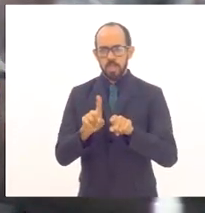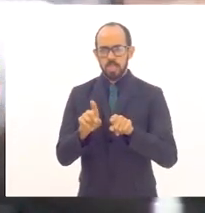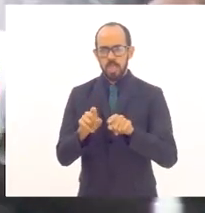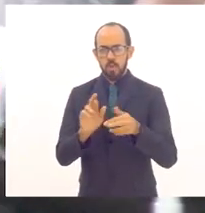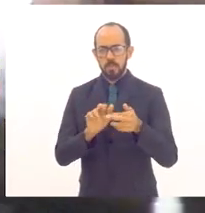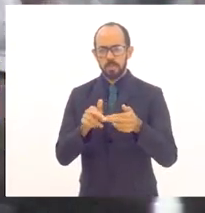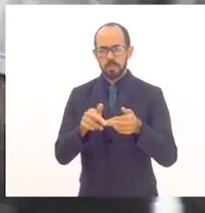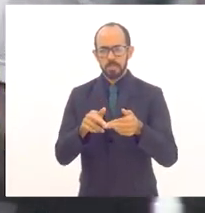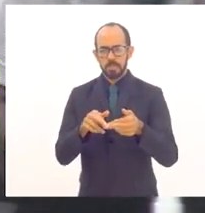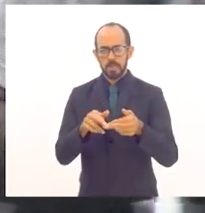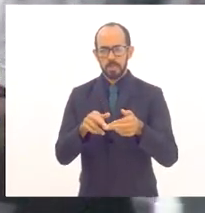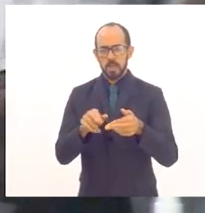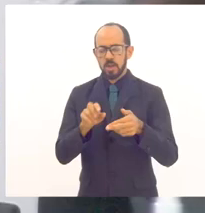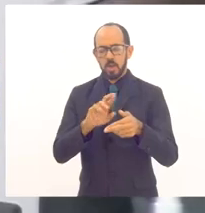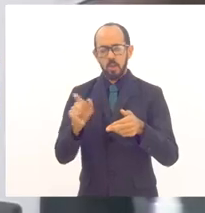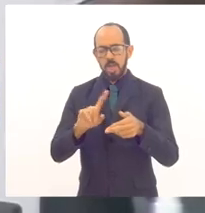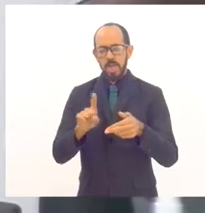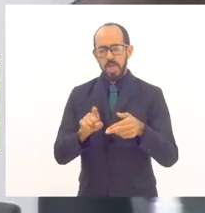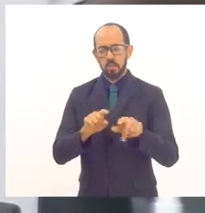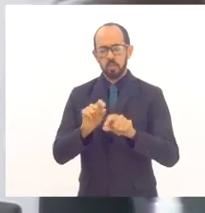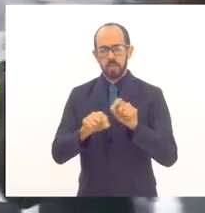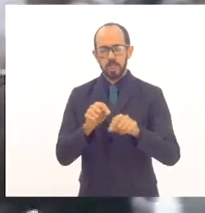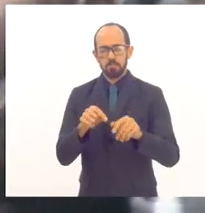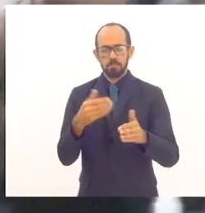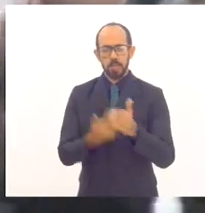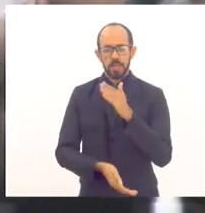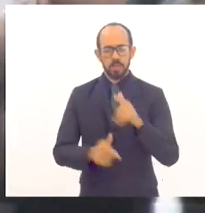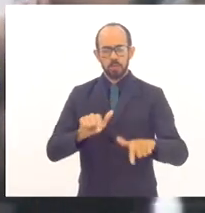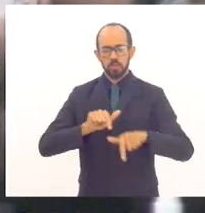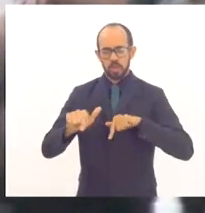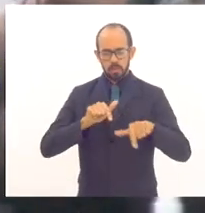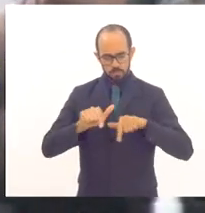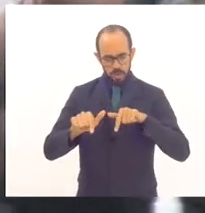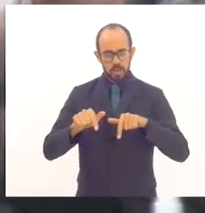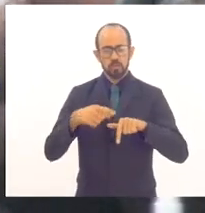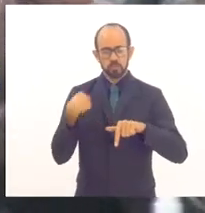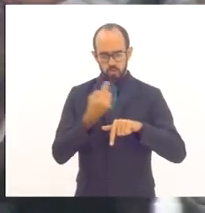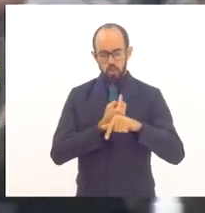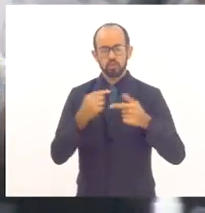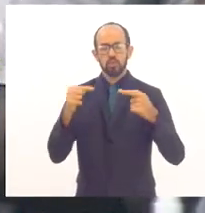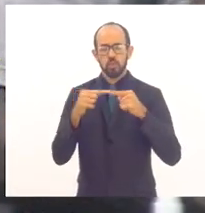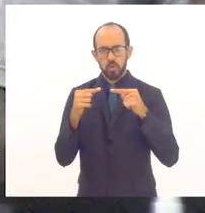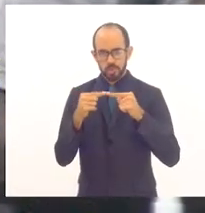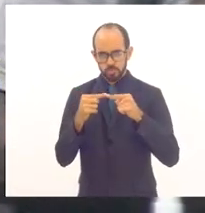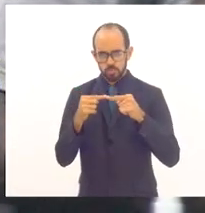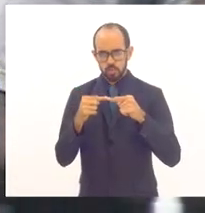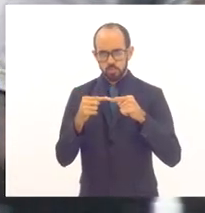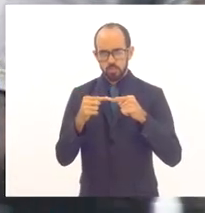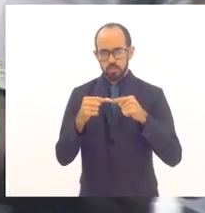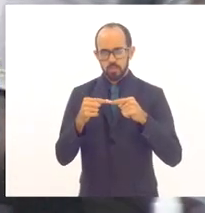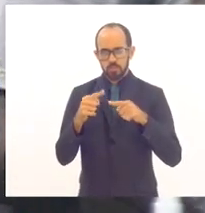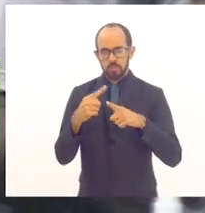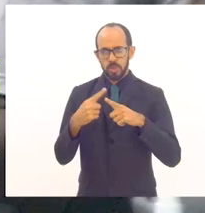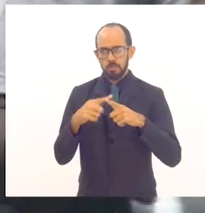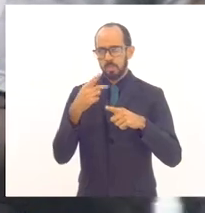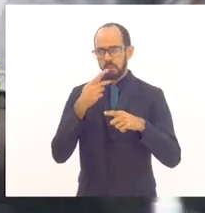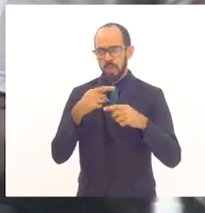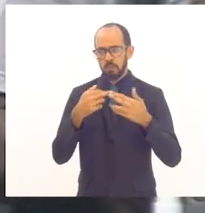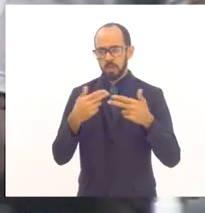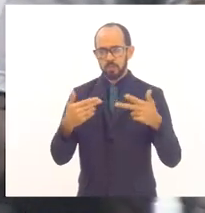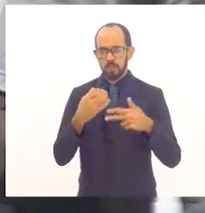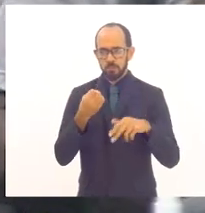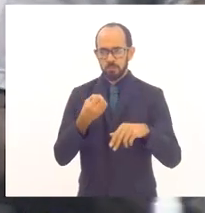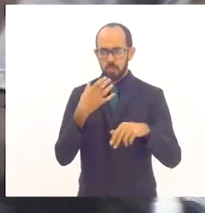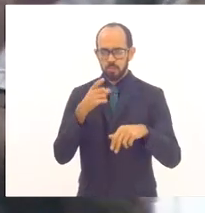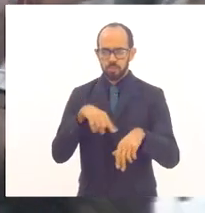jogar por terra a parte boa que há consenso sobre ela. Porque a gente, para afirmar que uma coisa é boa, a gente não precisa